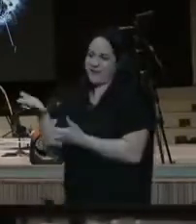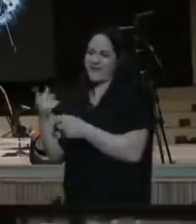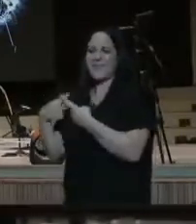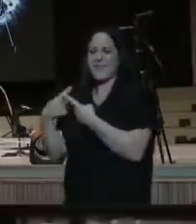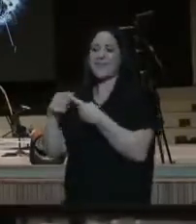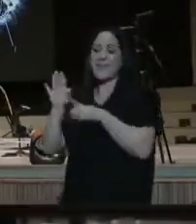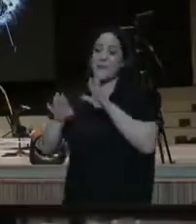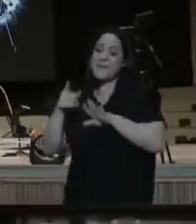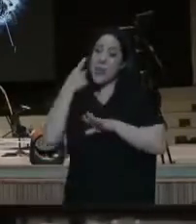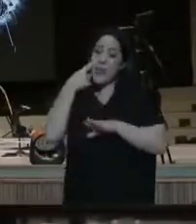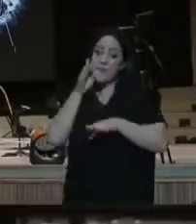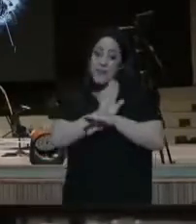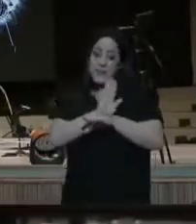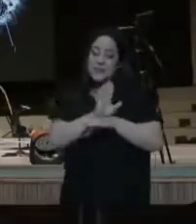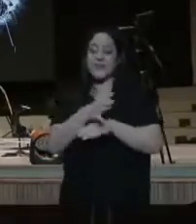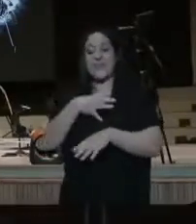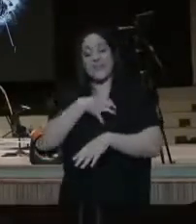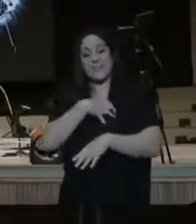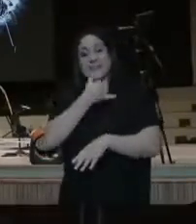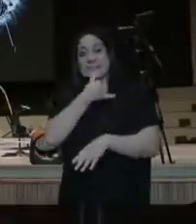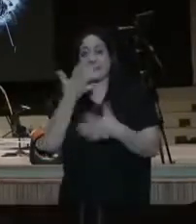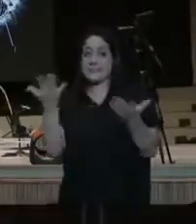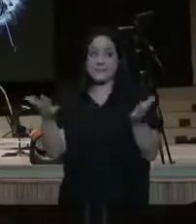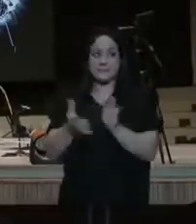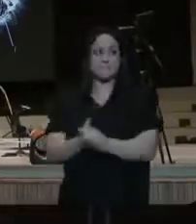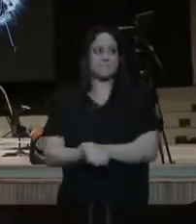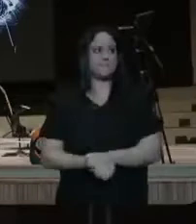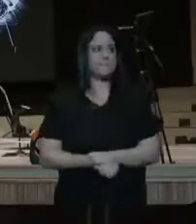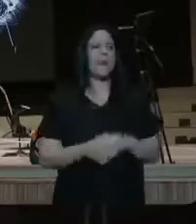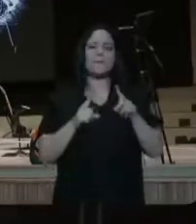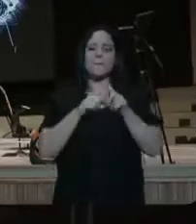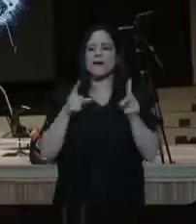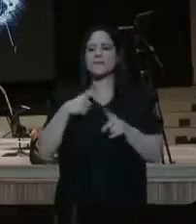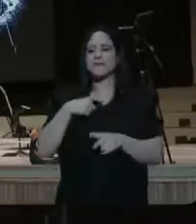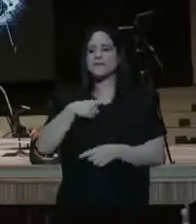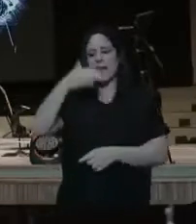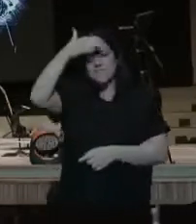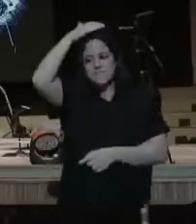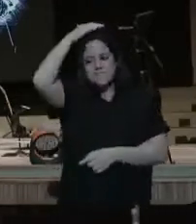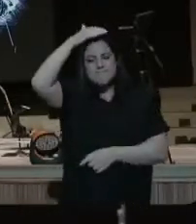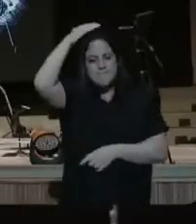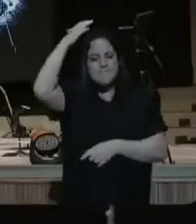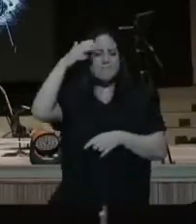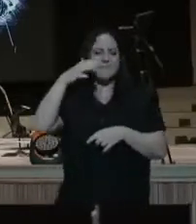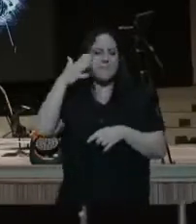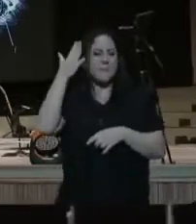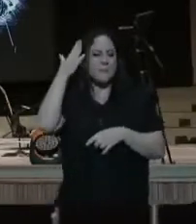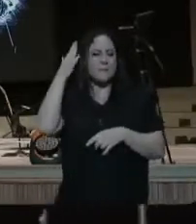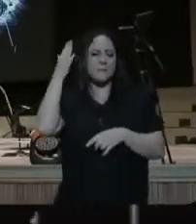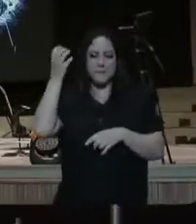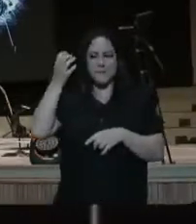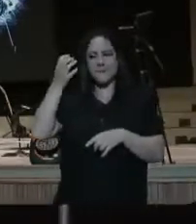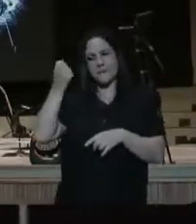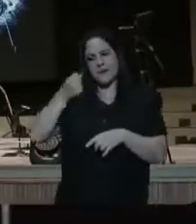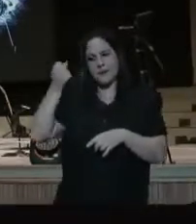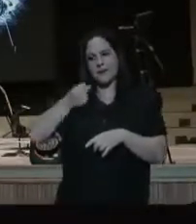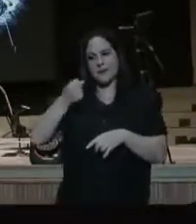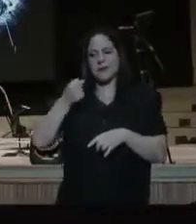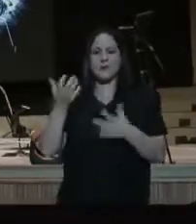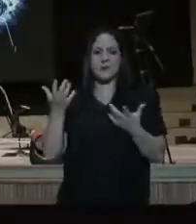veja esse vídeo e vai ficar ofendido mas ele tem a cabeça bem branquinho ele é vintage